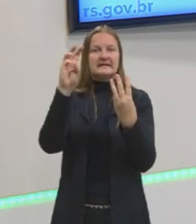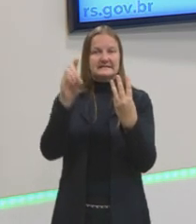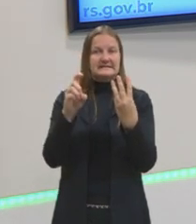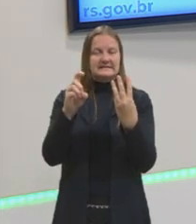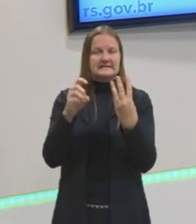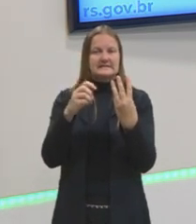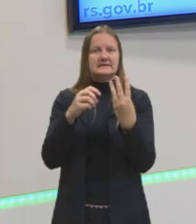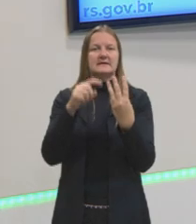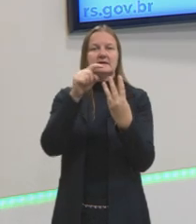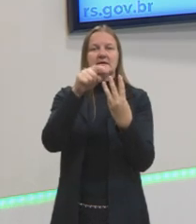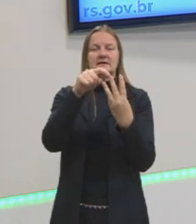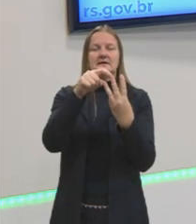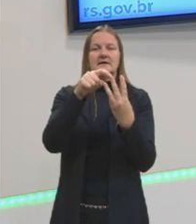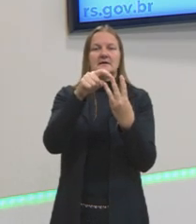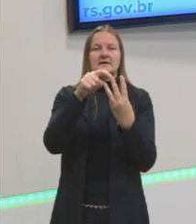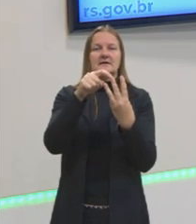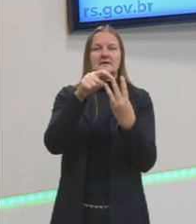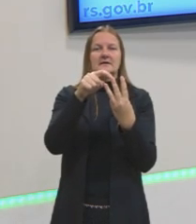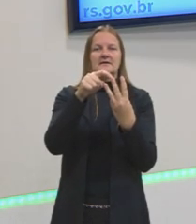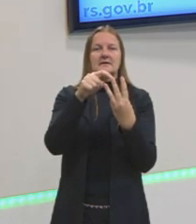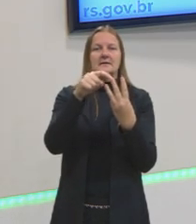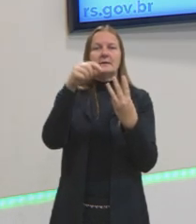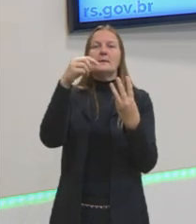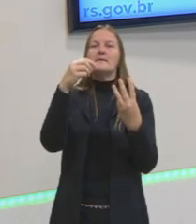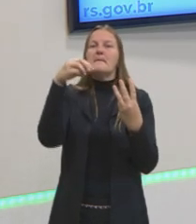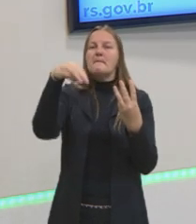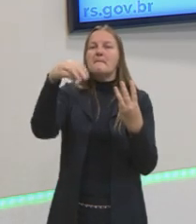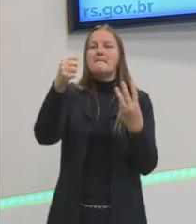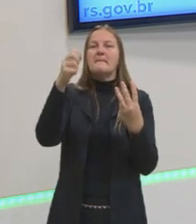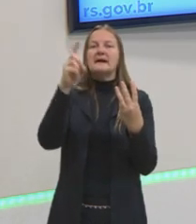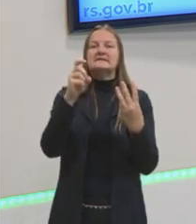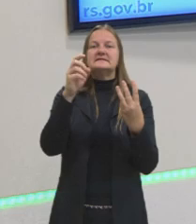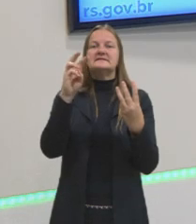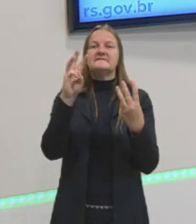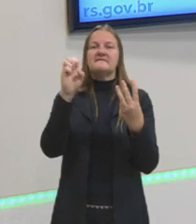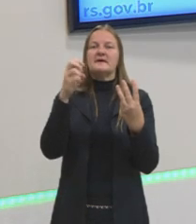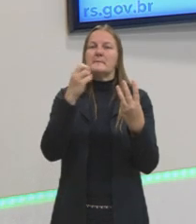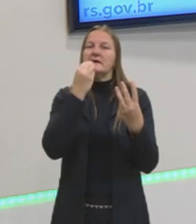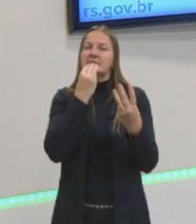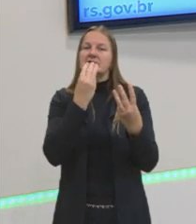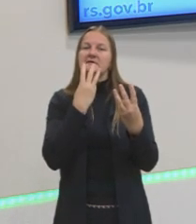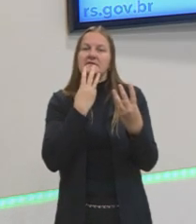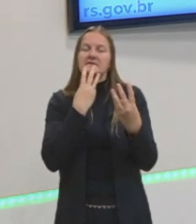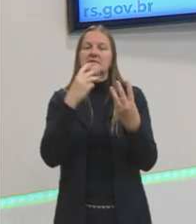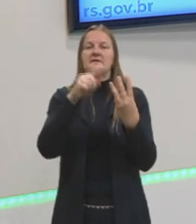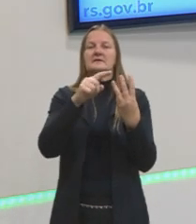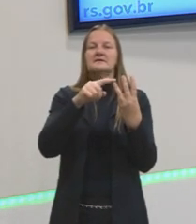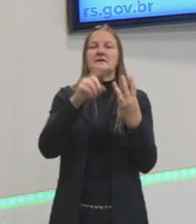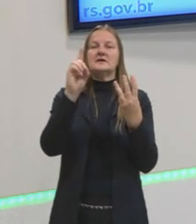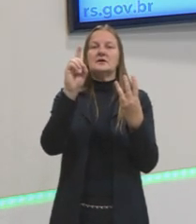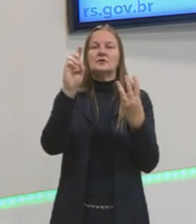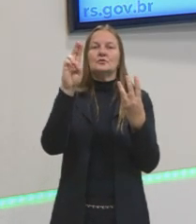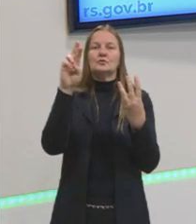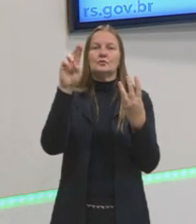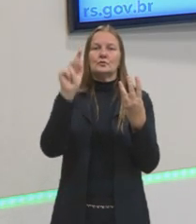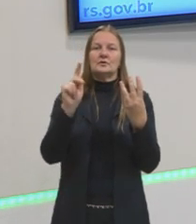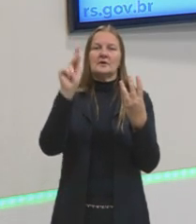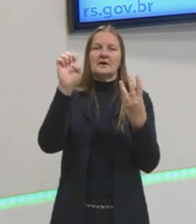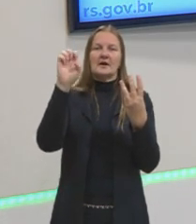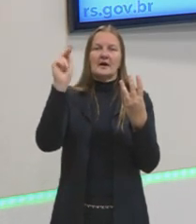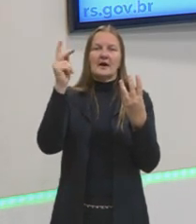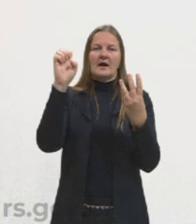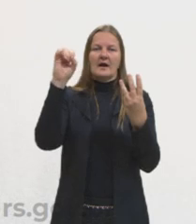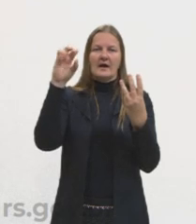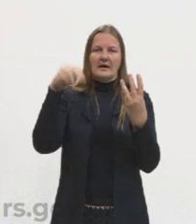Weber e vamos ver como esses sociólogos filósofos consegue concebem o trabalho o Marx